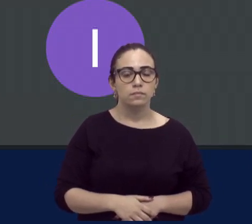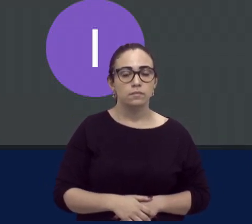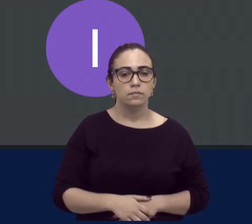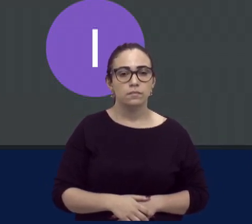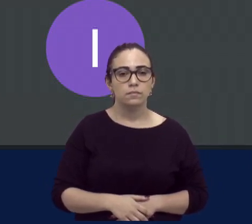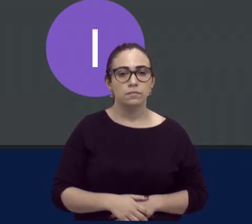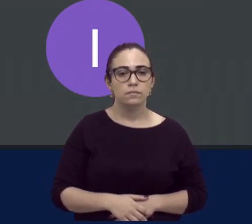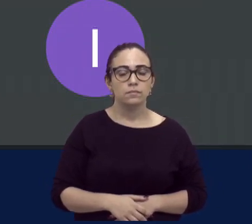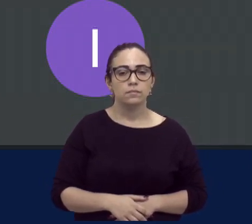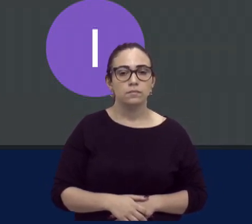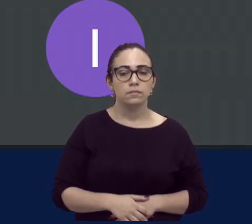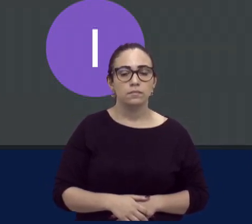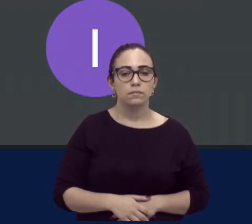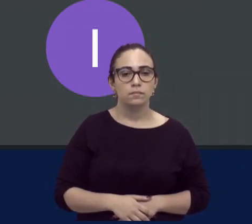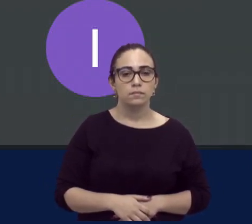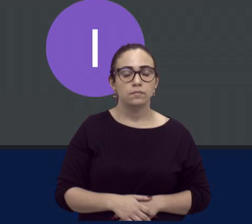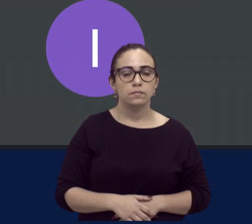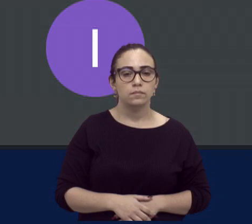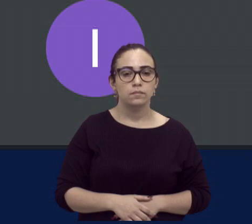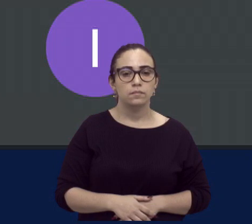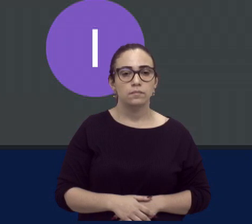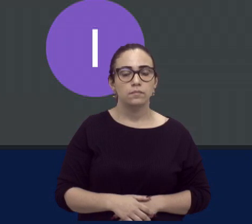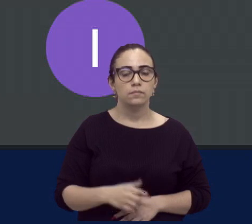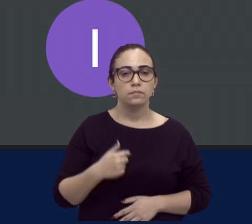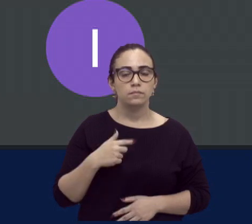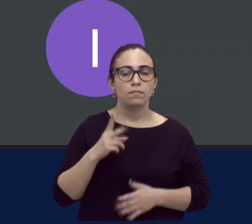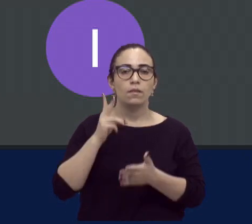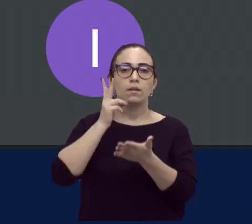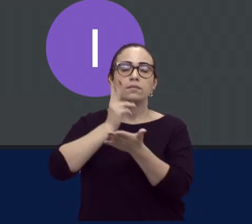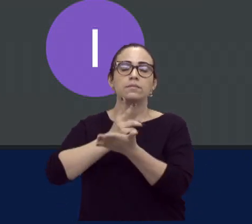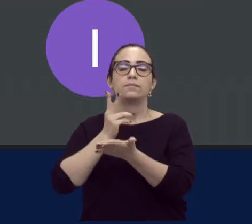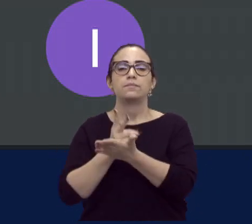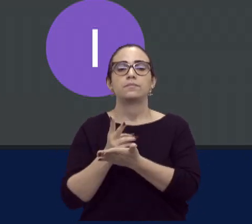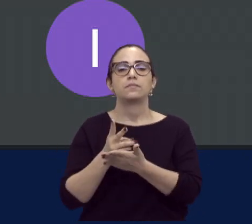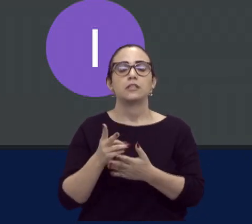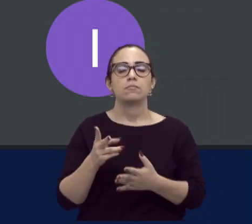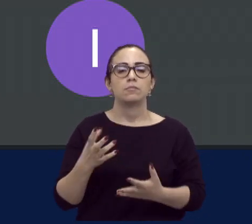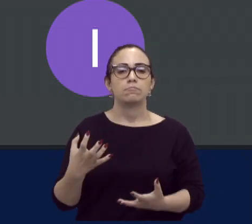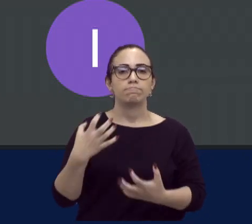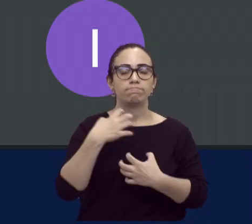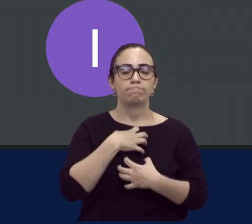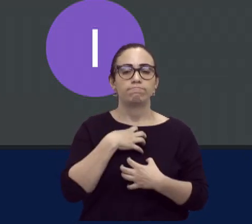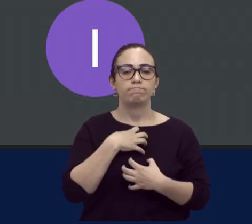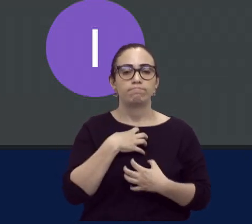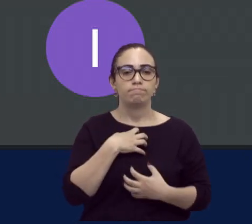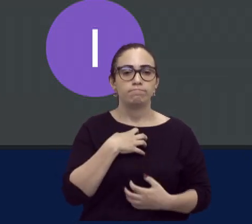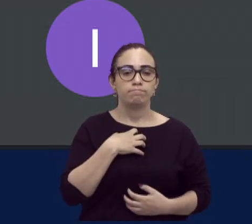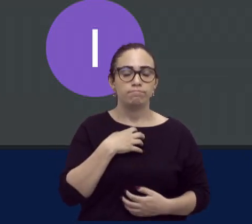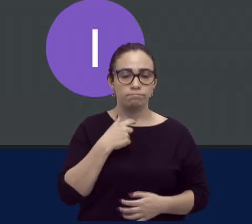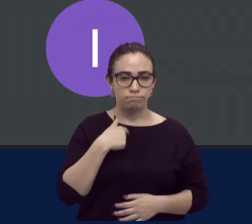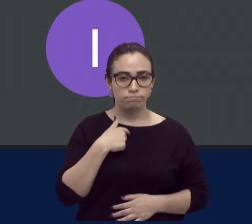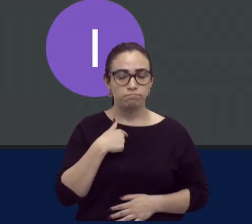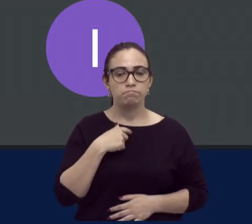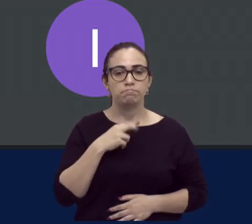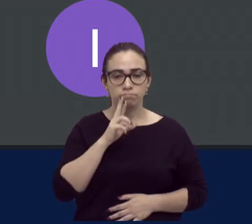compassiva. Eu sempre vou sair com alguma linguagem compassiva. E eu te garanto,